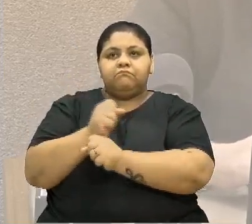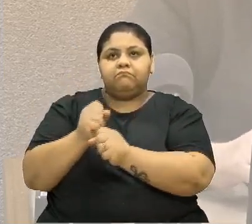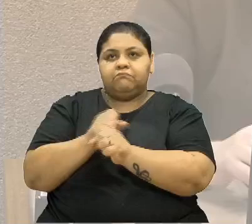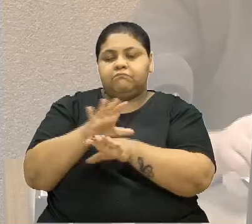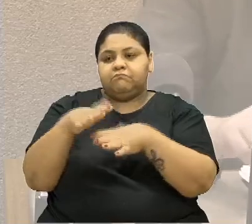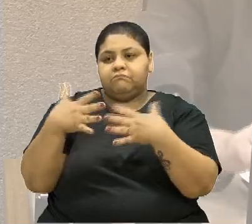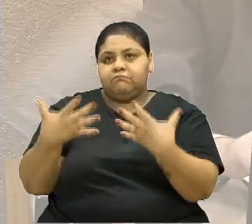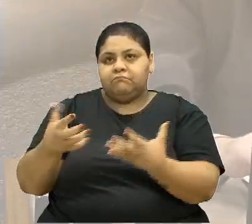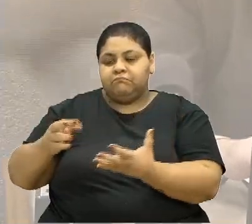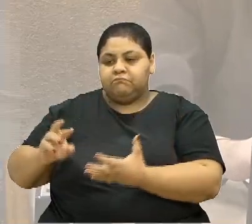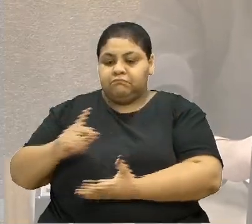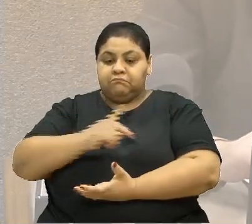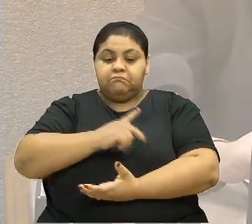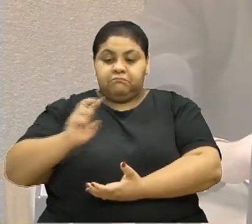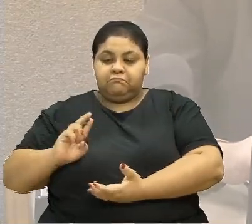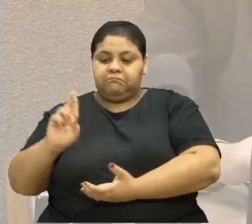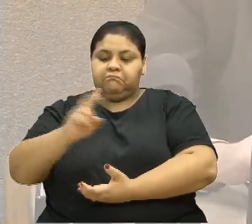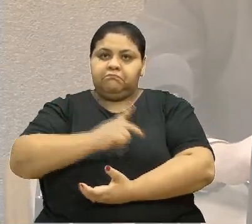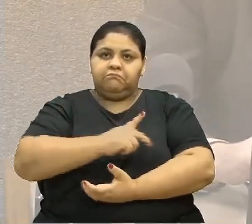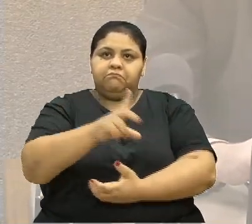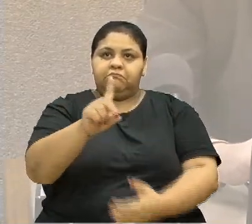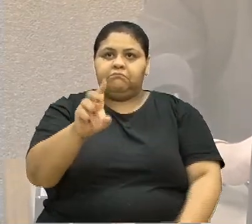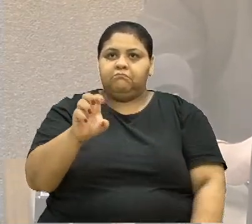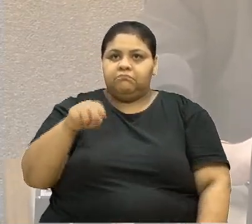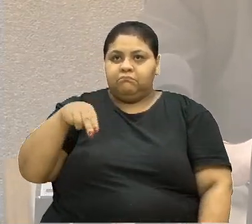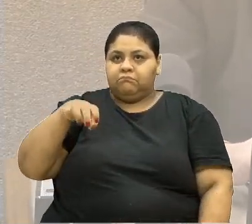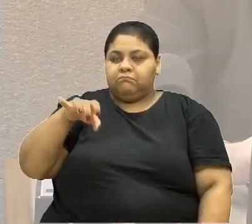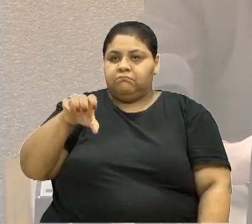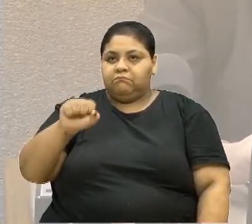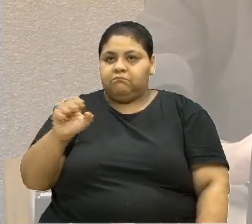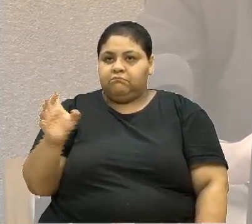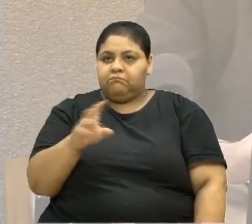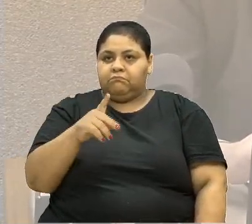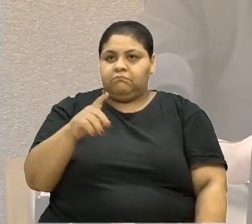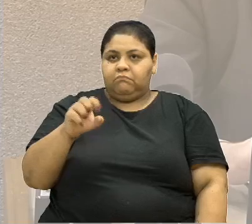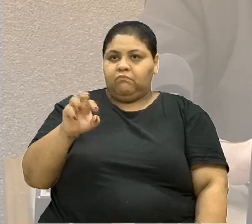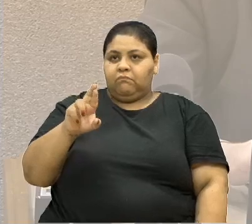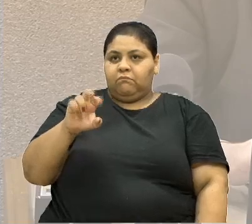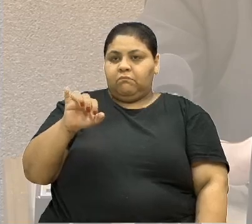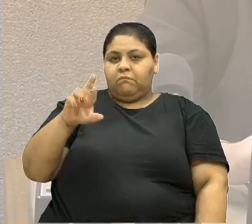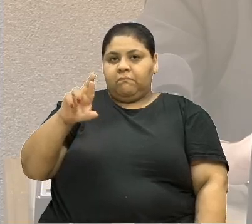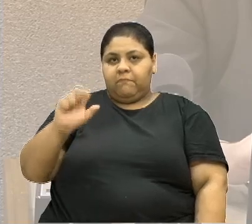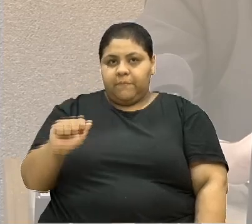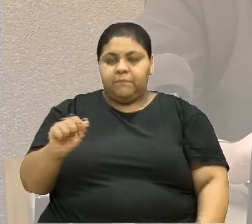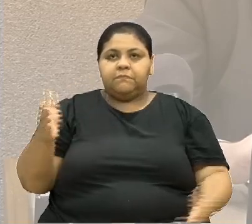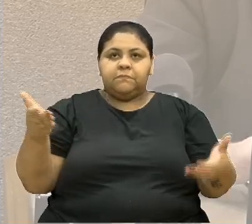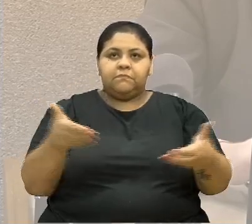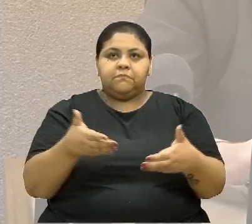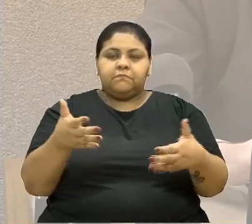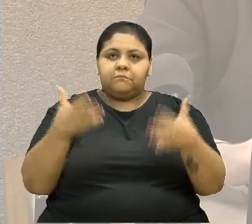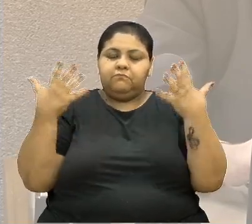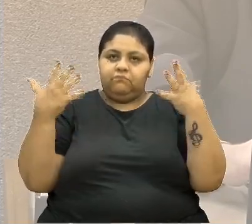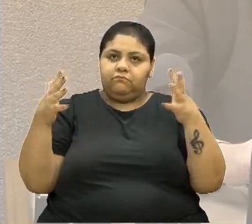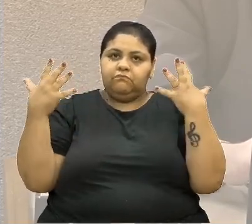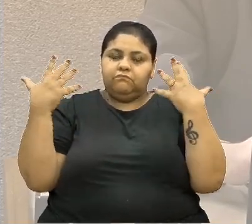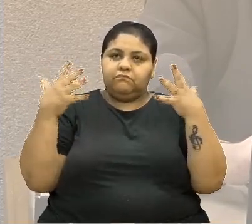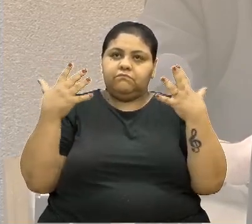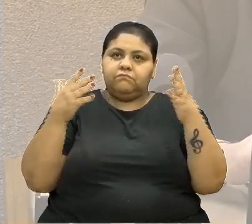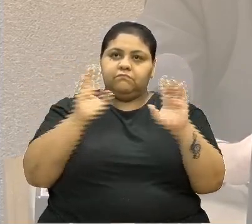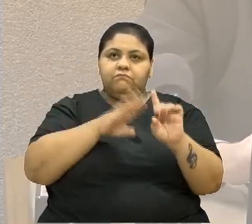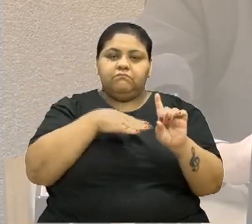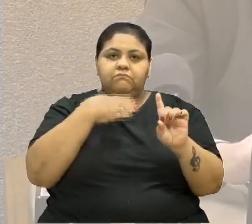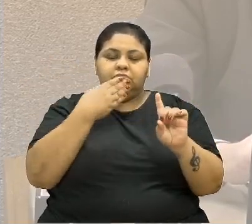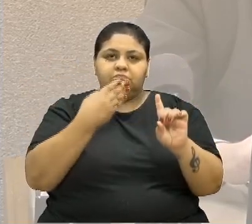na pessoa da presidente, que é a Denise Yolanda Silveira Pereira, né? Fazer este voto de congratulações para